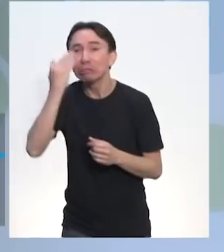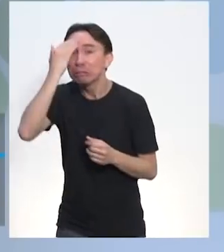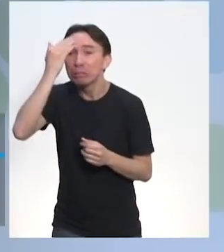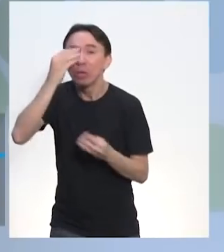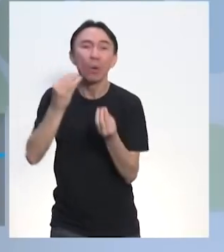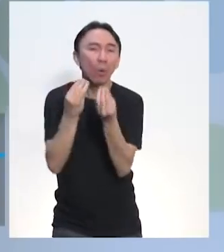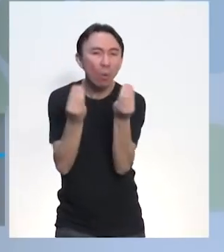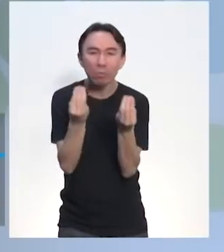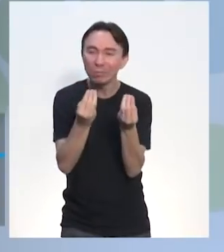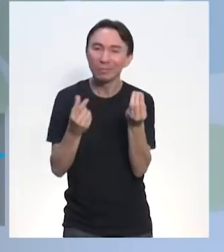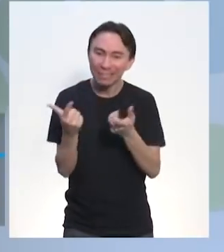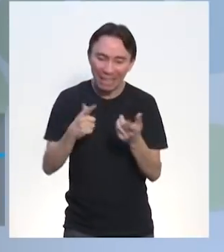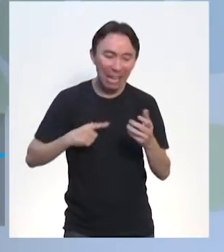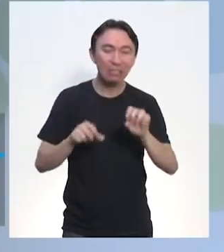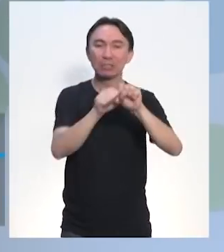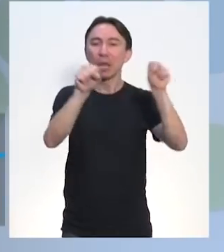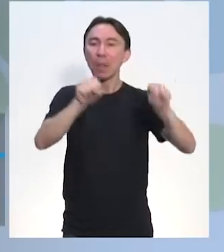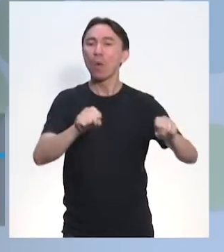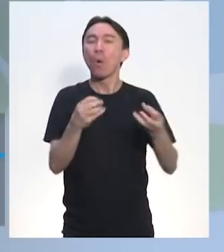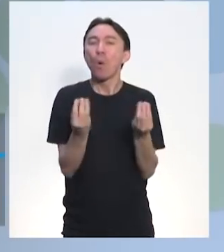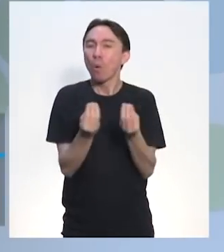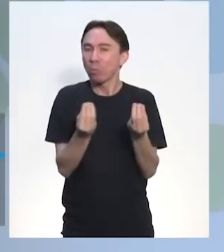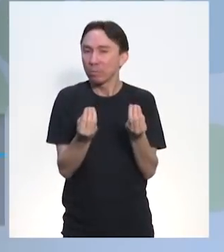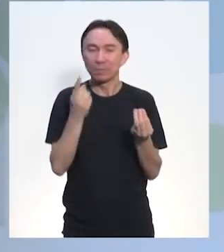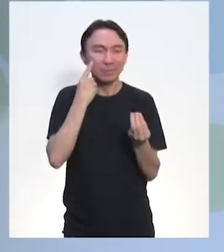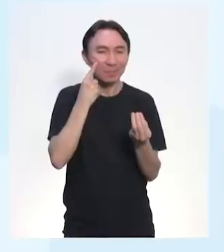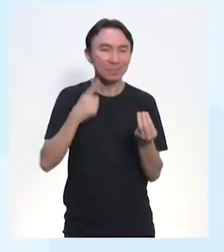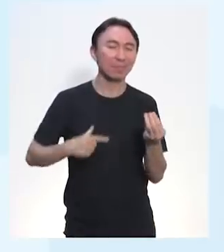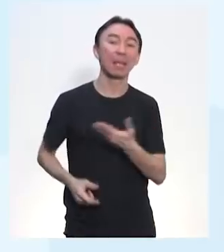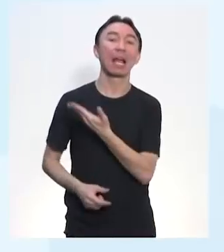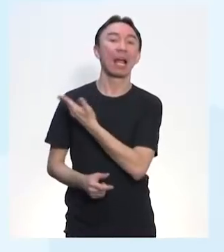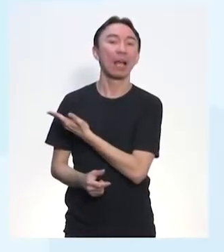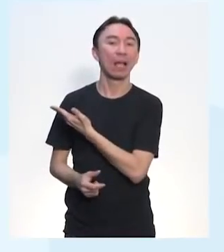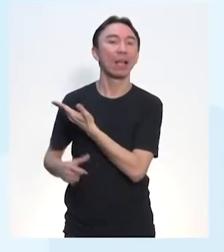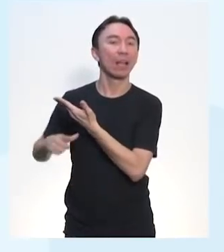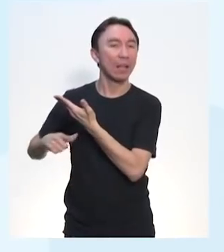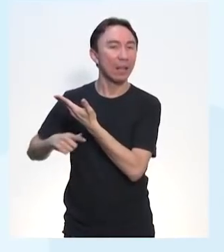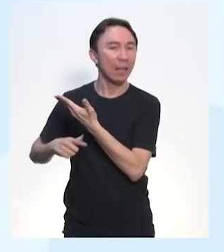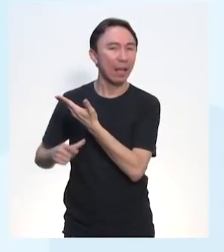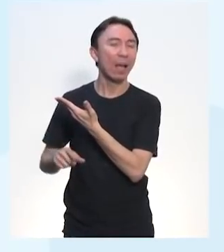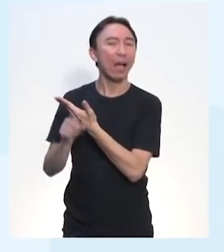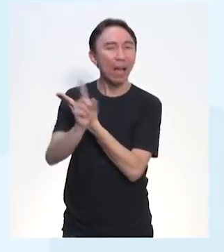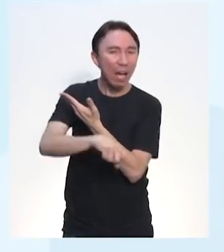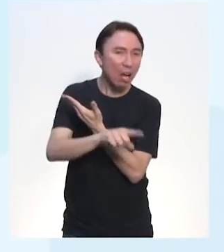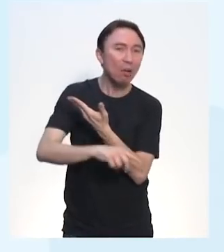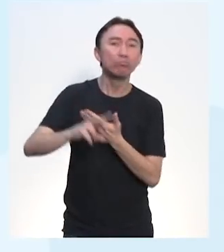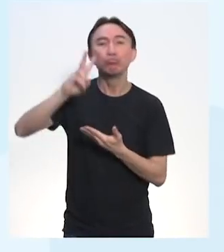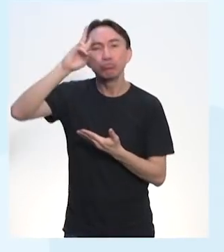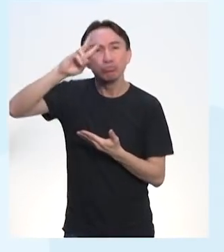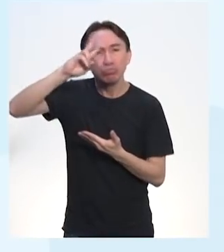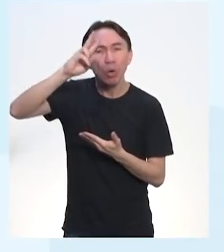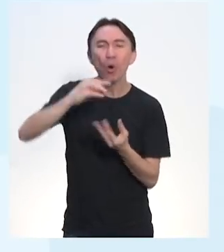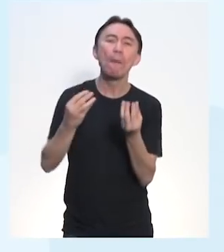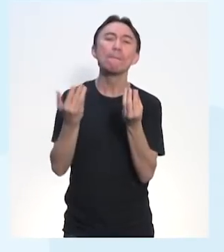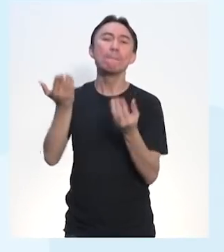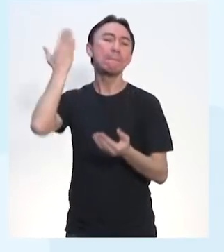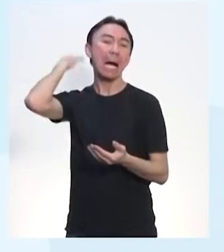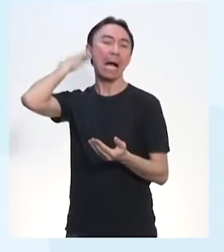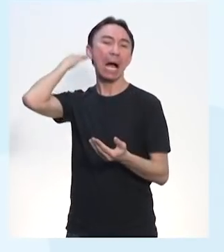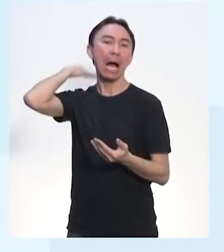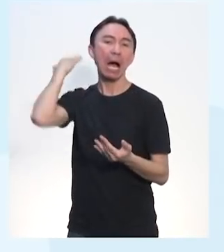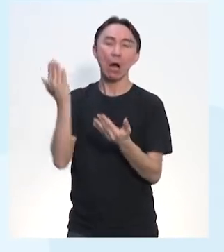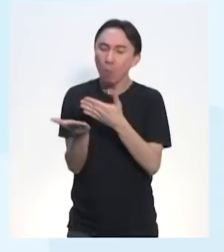que se funciona esse sistema. Vai aparecer para vocês na telinha uma historinha relacionada a como surgiu, né?